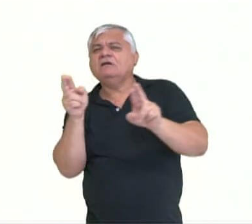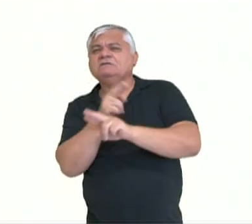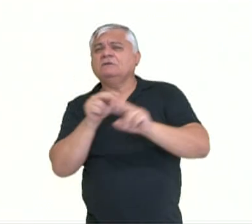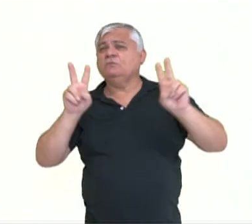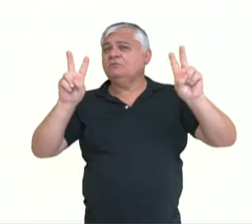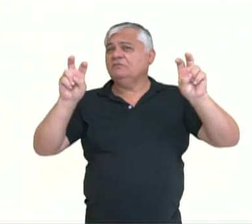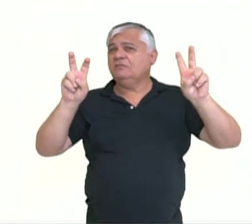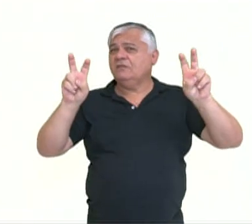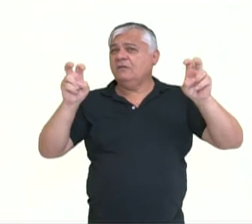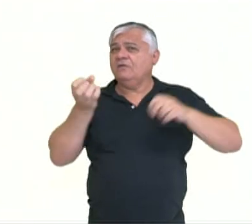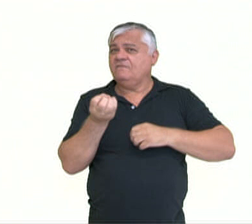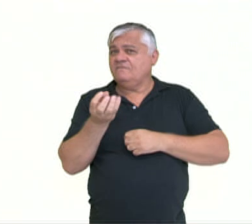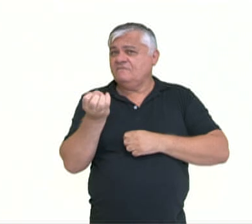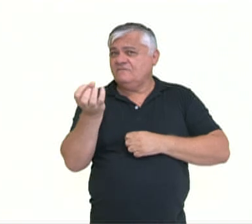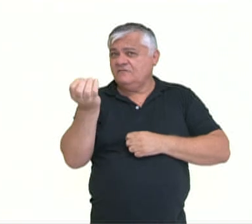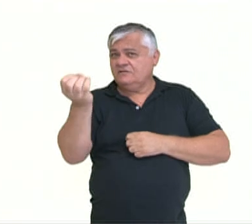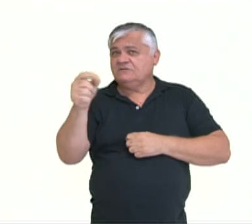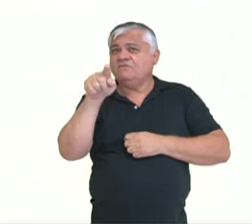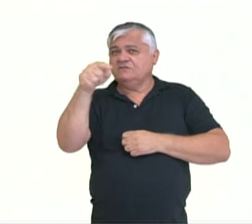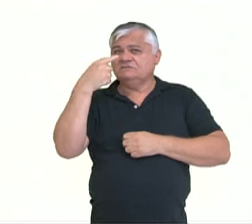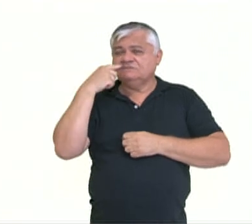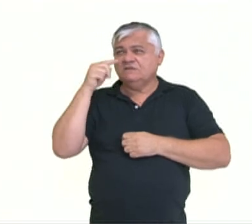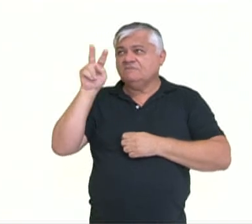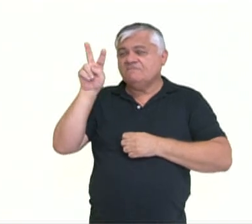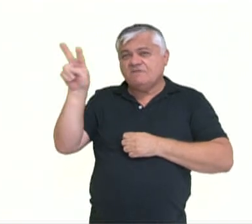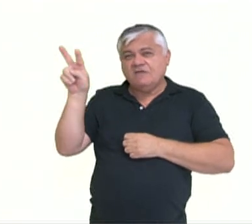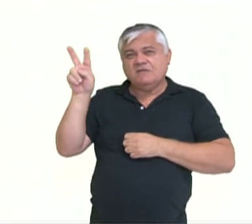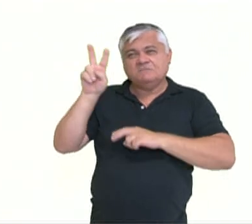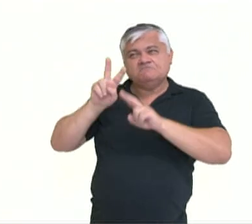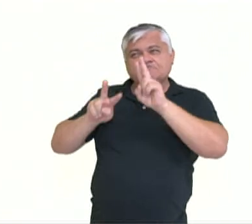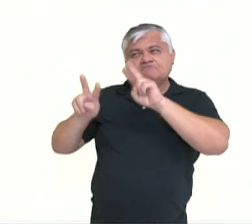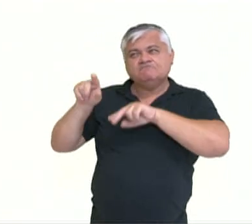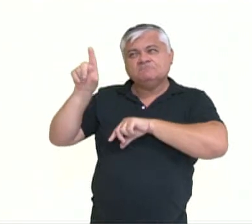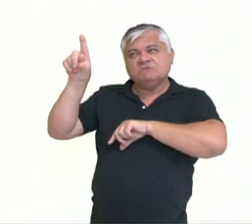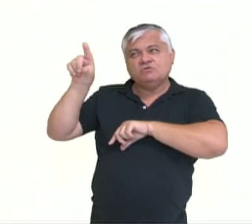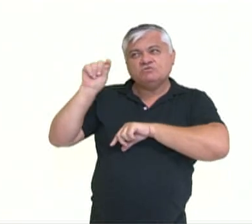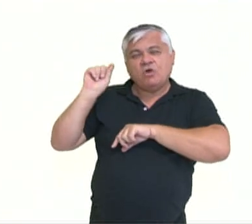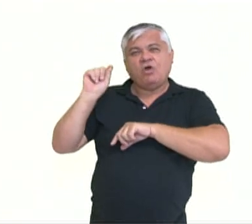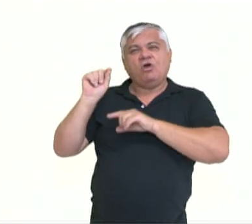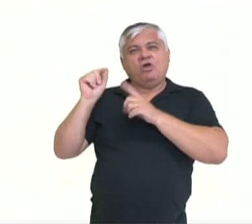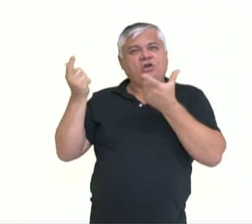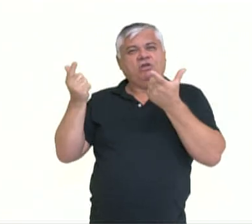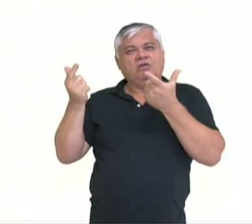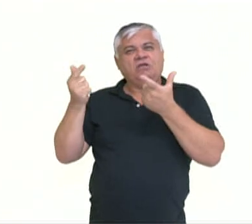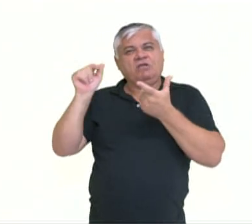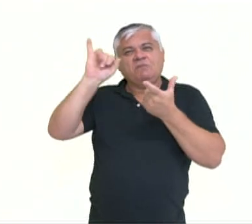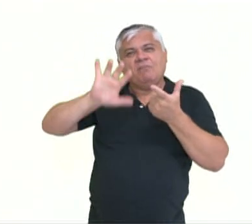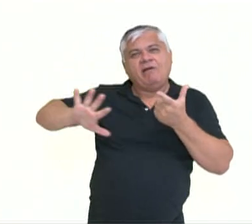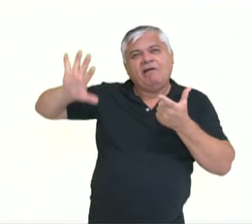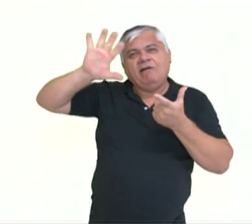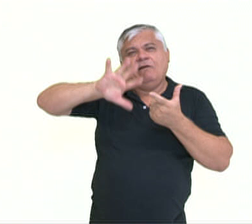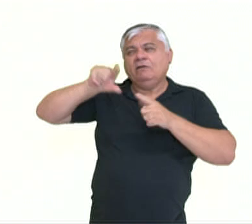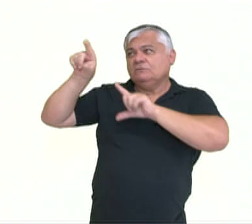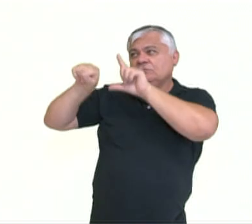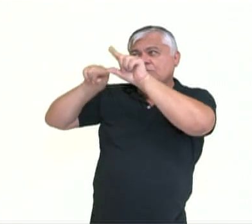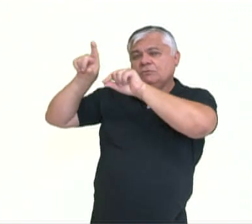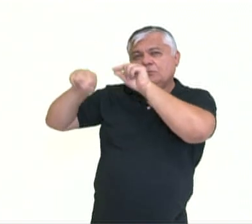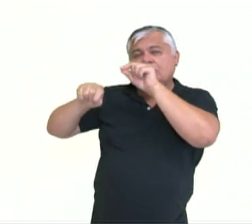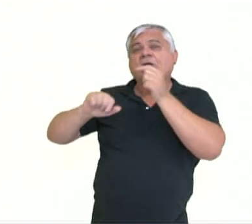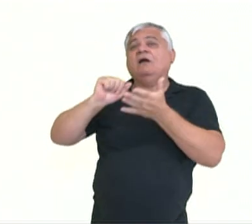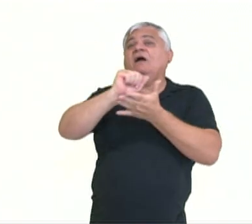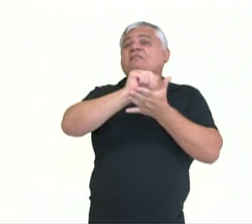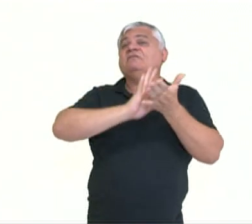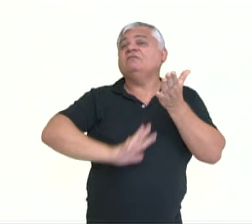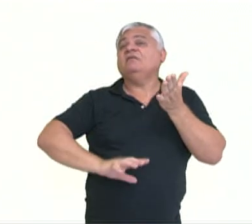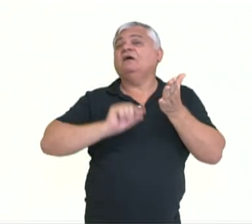viaje. Quero que você olhe, escolha uma das 3 e aí a atividade pede